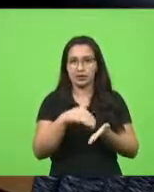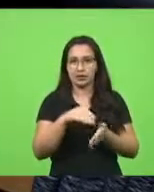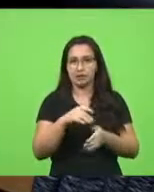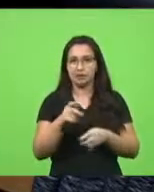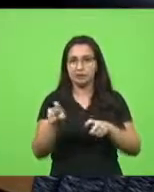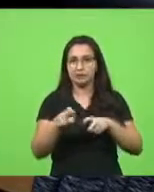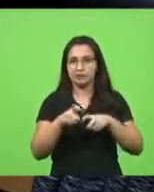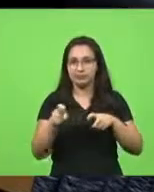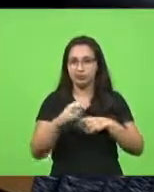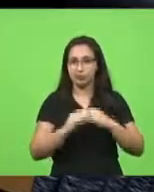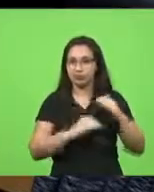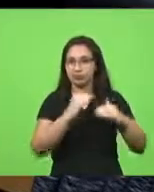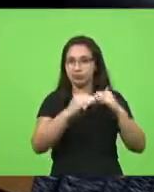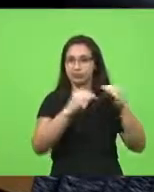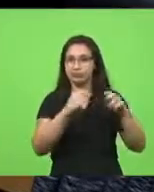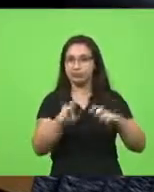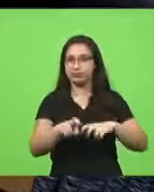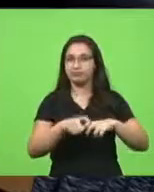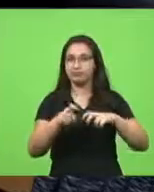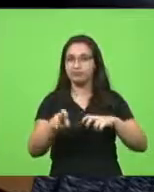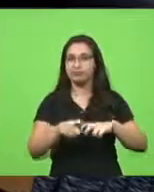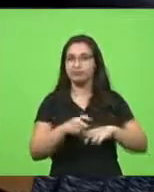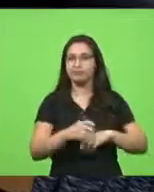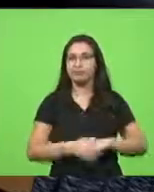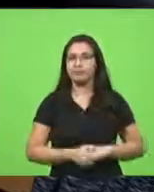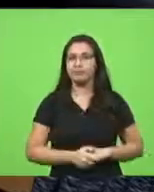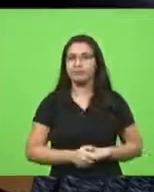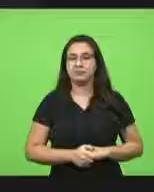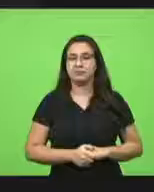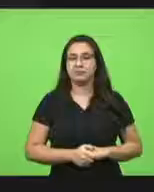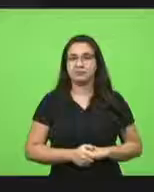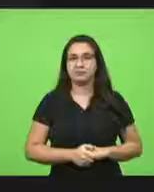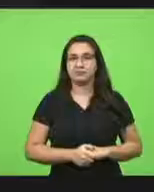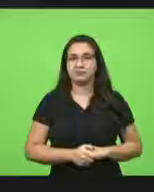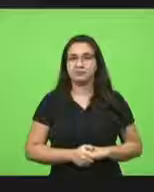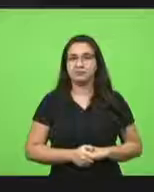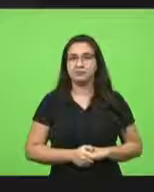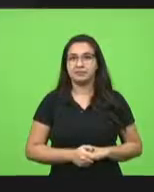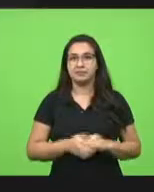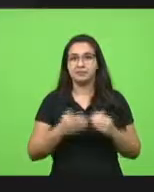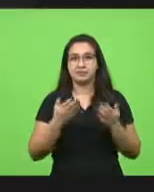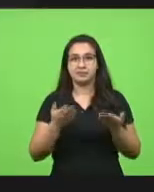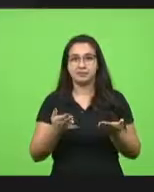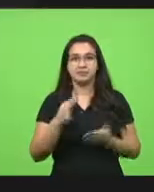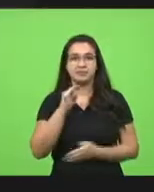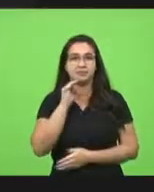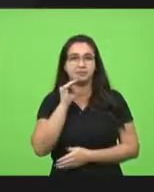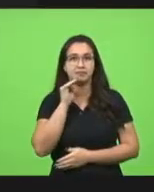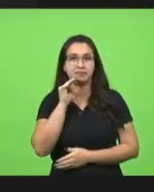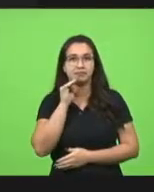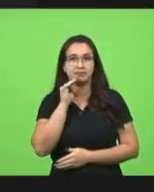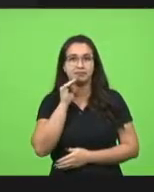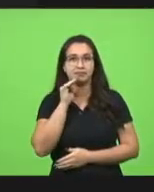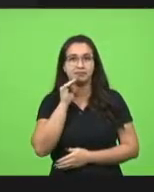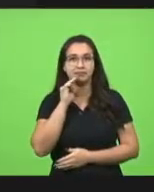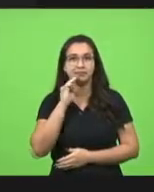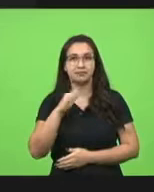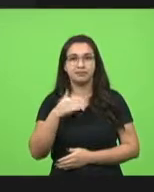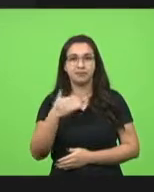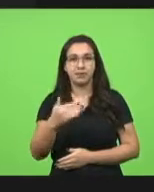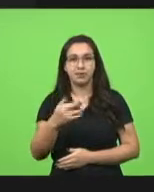Agricultura e Desenvolvimento Rural. Presidente Mauro. Palavra a deputada Marlene Fengler, aí na sequência, deputado Ricardo